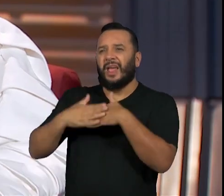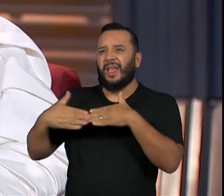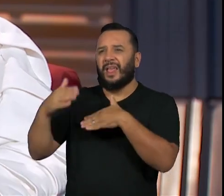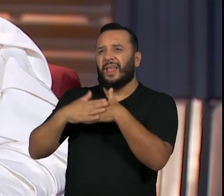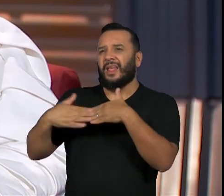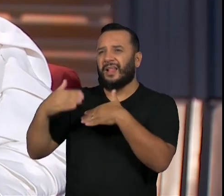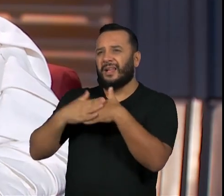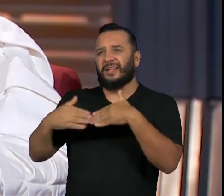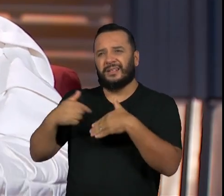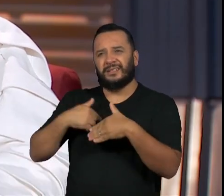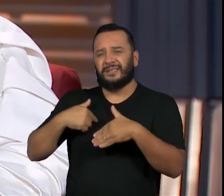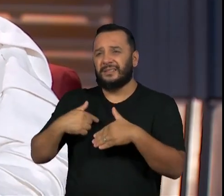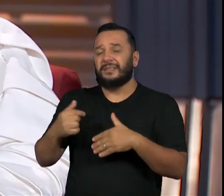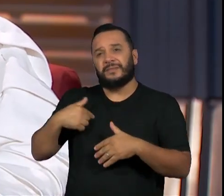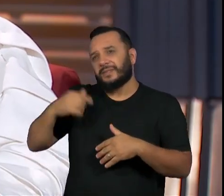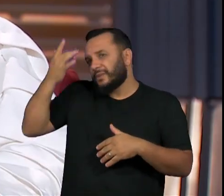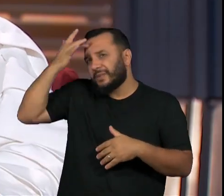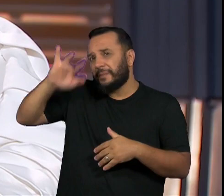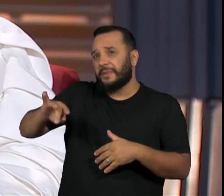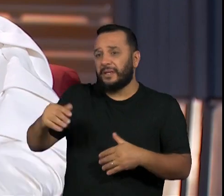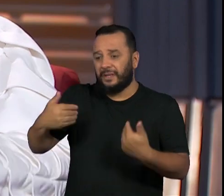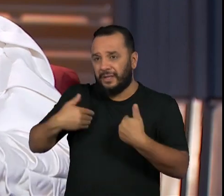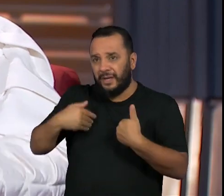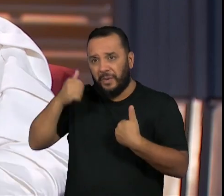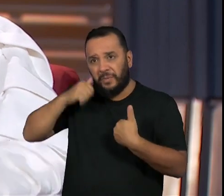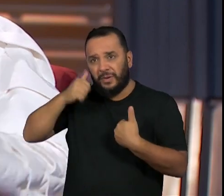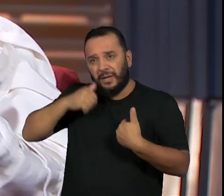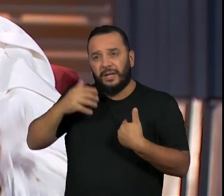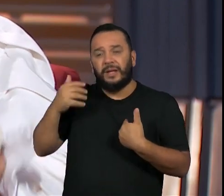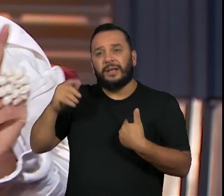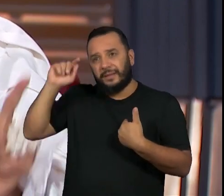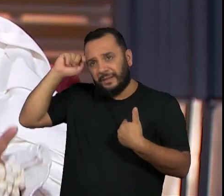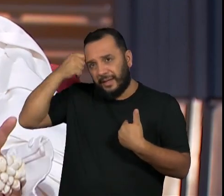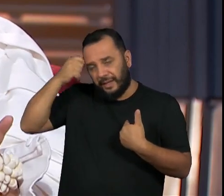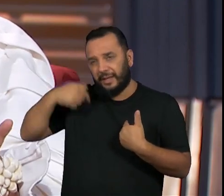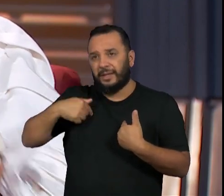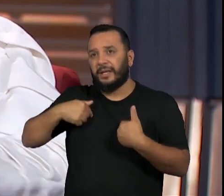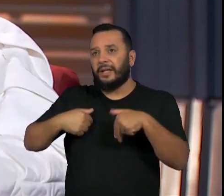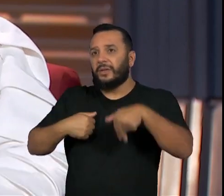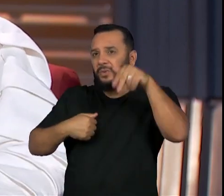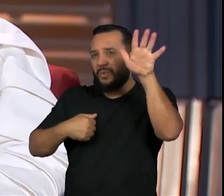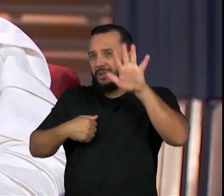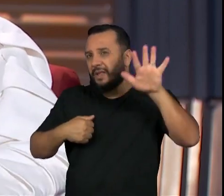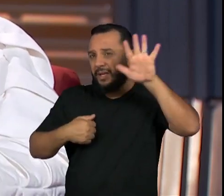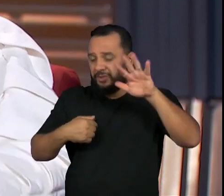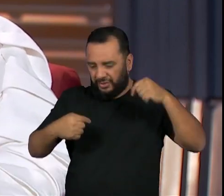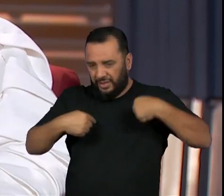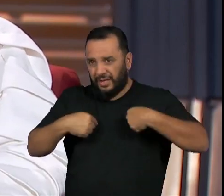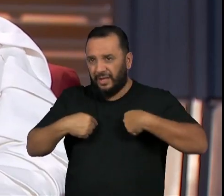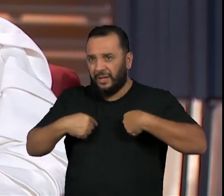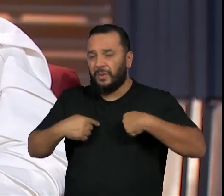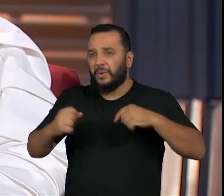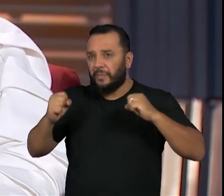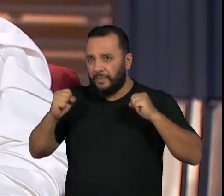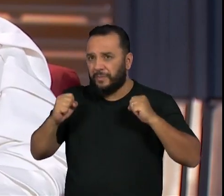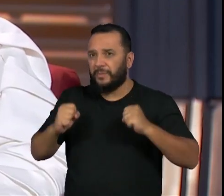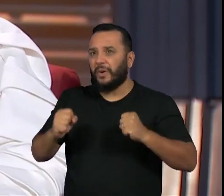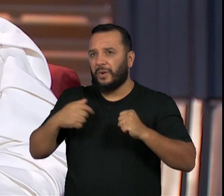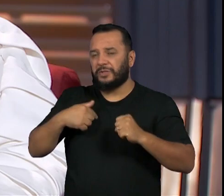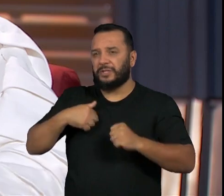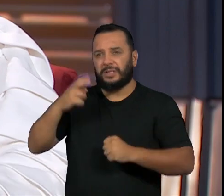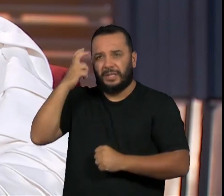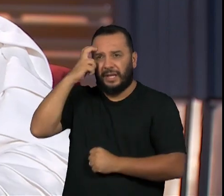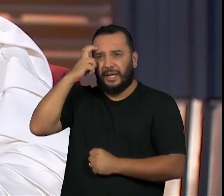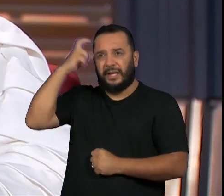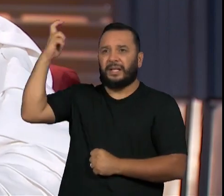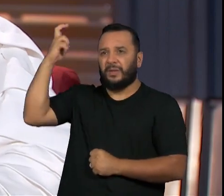você não esperava que uma mulher como eu, uma mulher negra, nordestina, de onde eu vim, pudesse ter essa fluência de